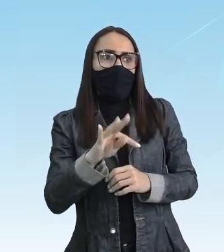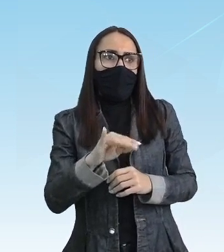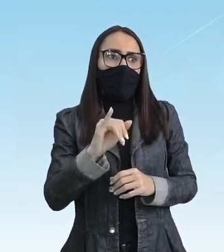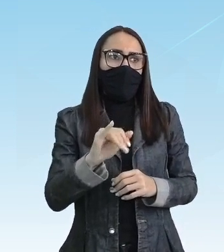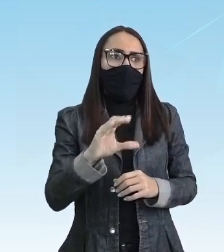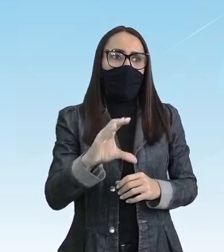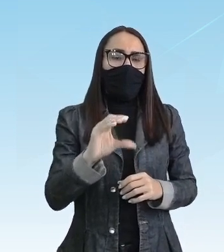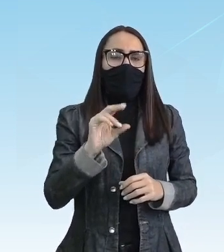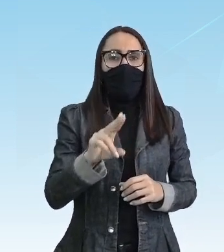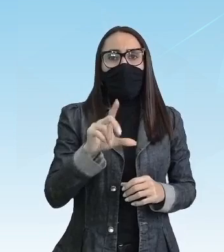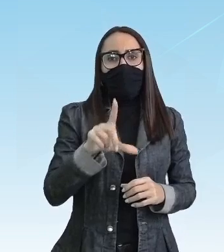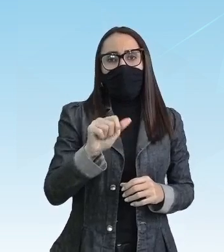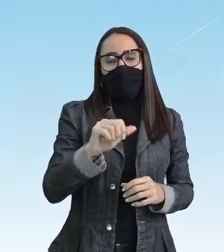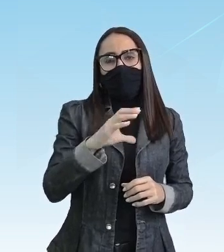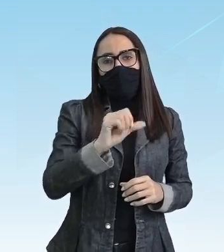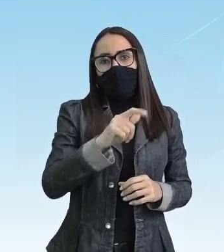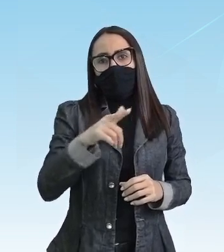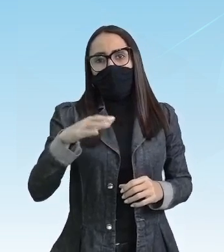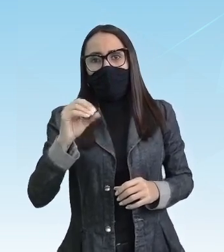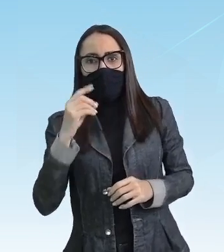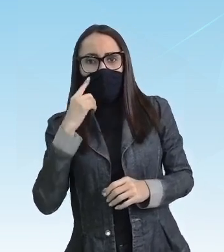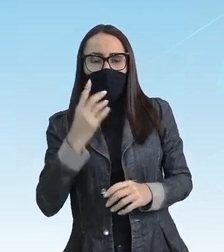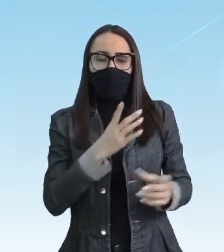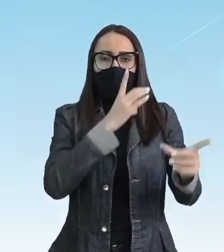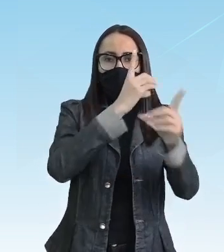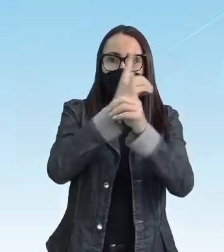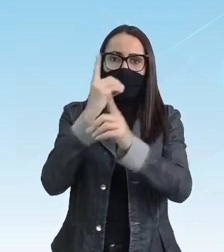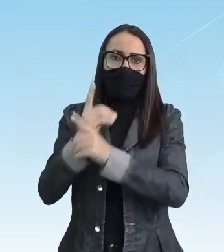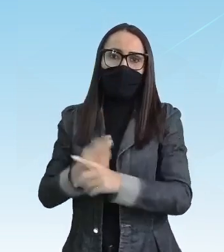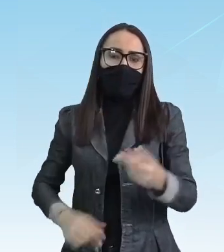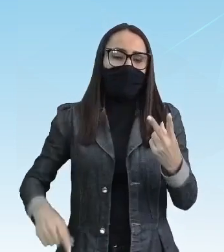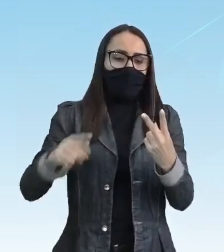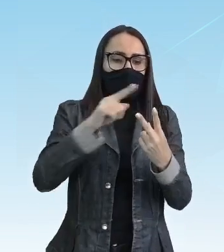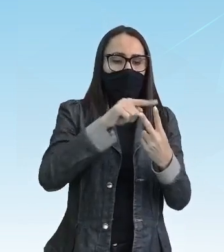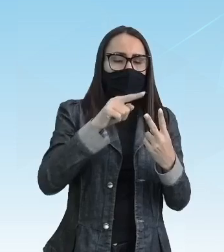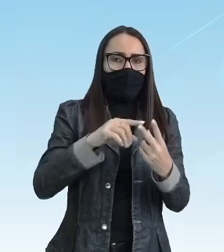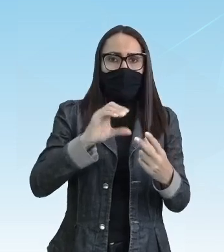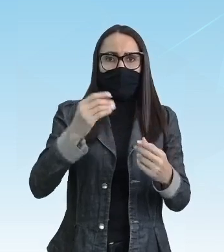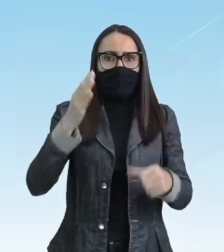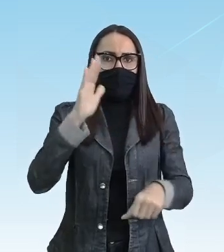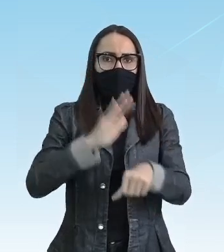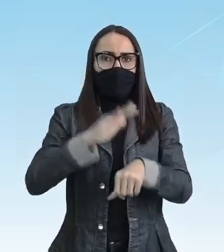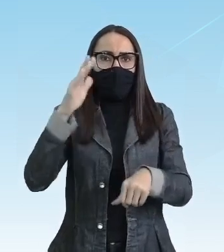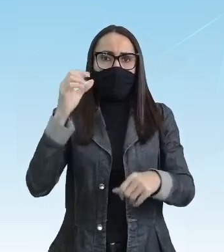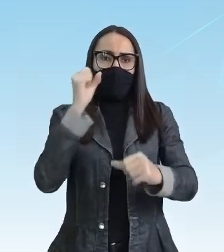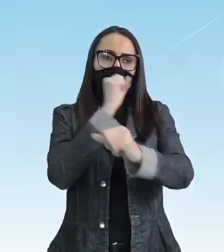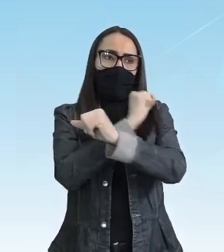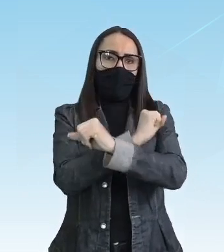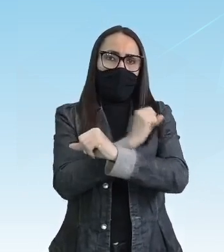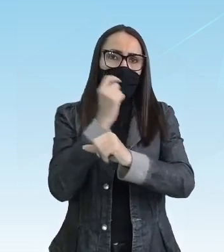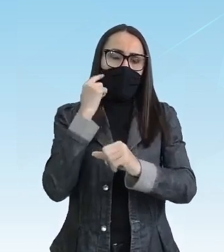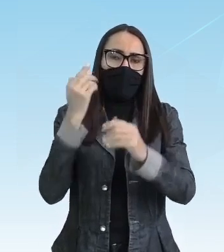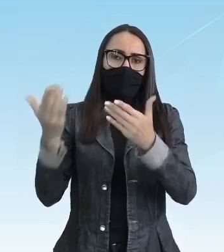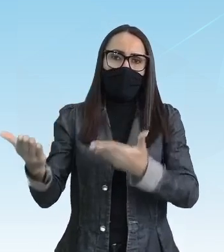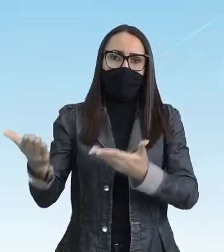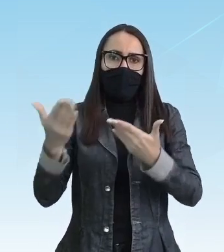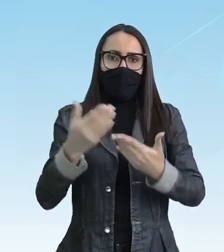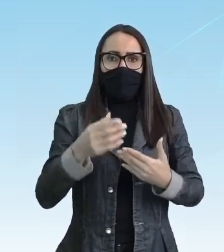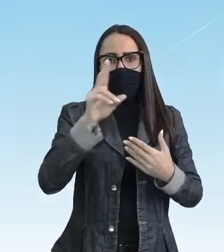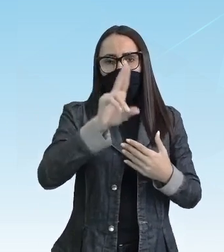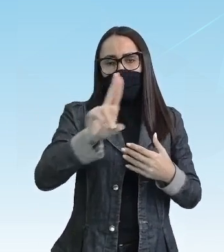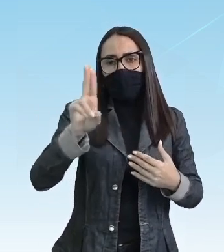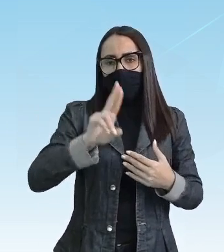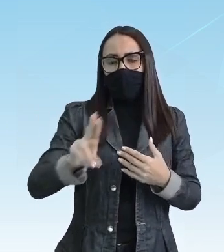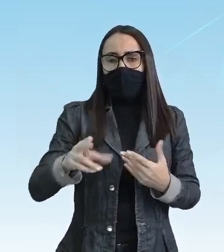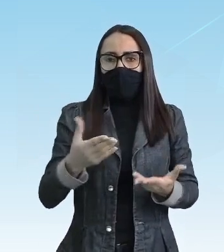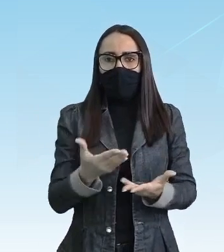articulações é uma região de encontro de dois ou mais ossos e recebe o nome de articulação.